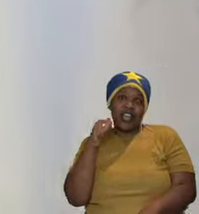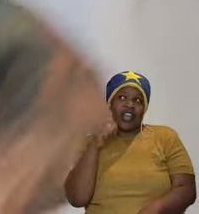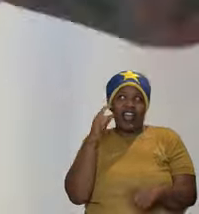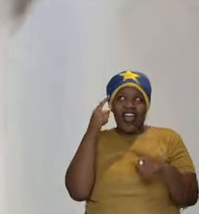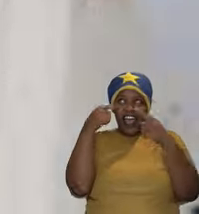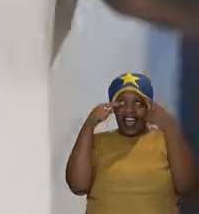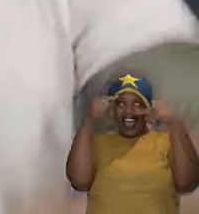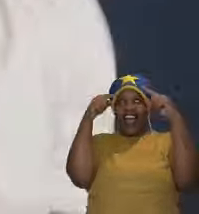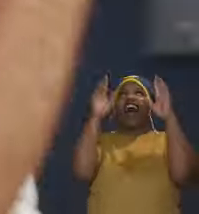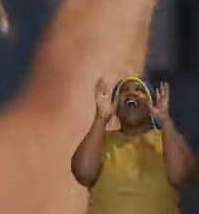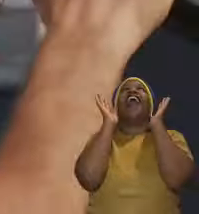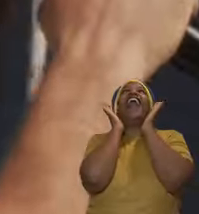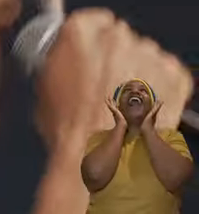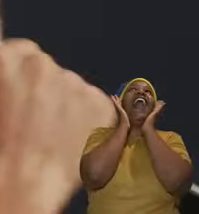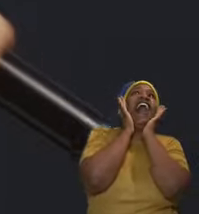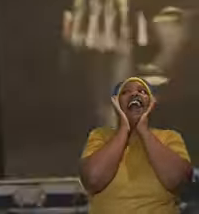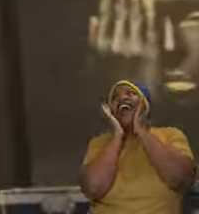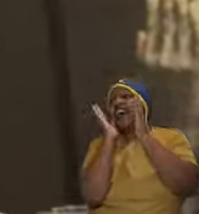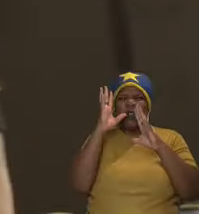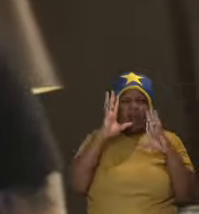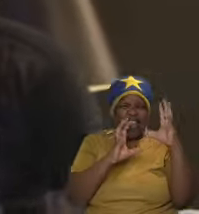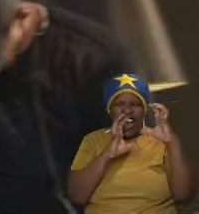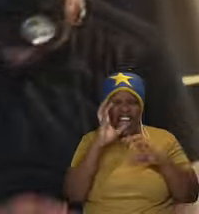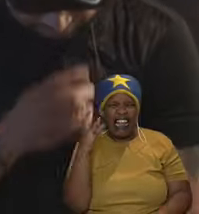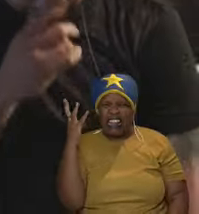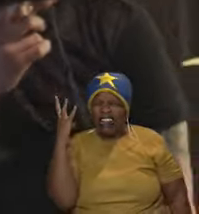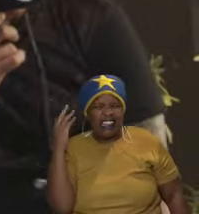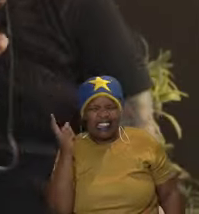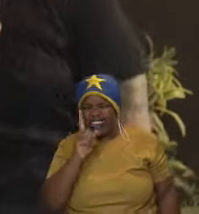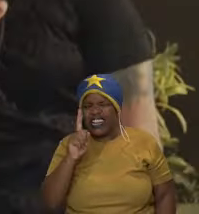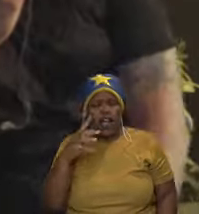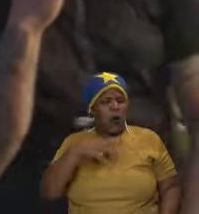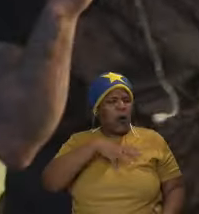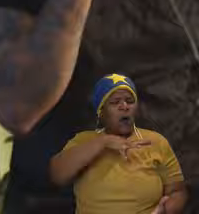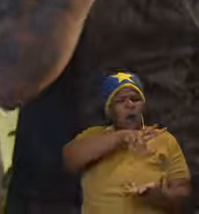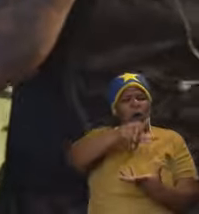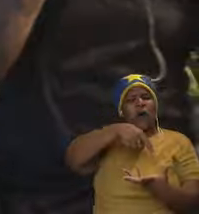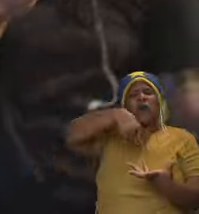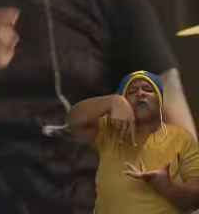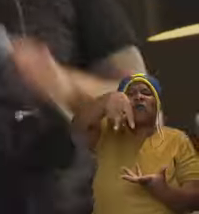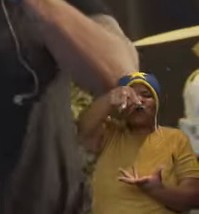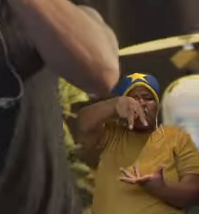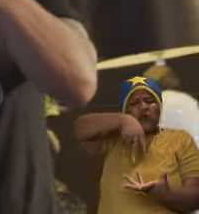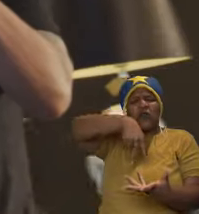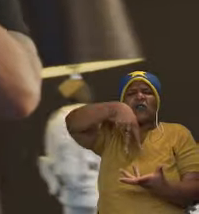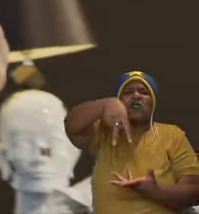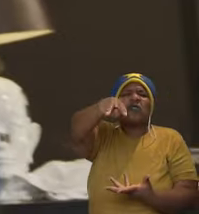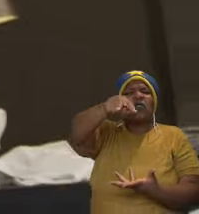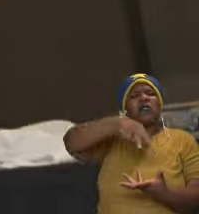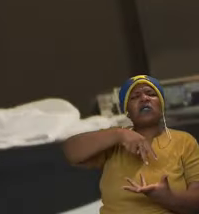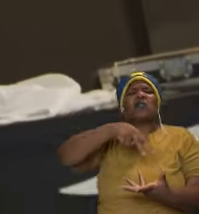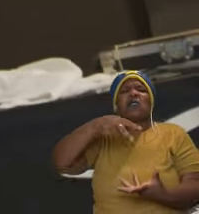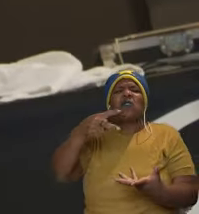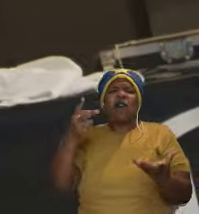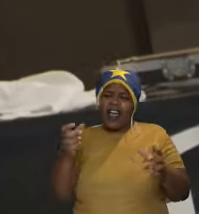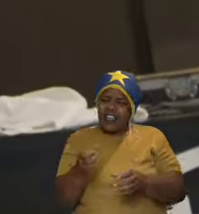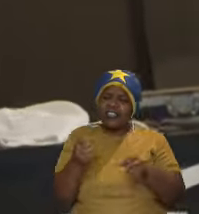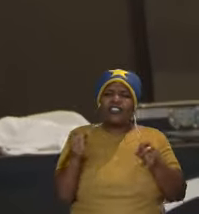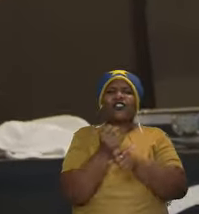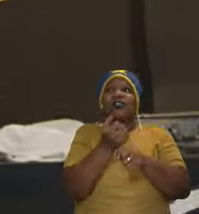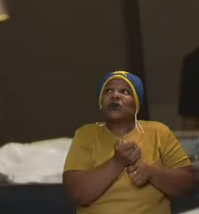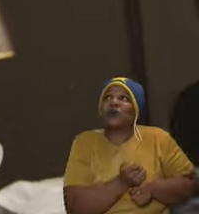olho. Brigar comigo não, mãe. O mundo vai e vem ao invés de... Prefiro estourar